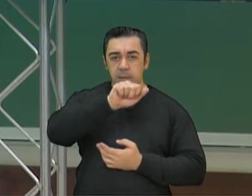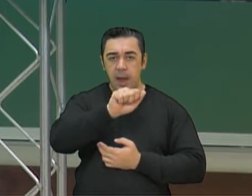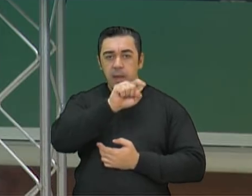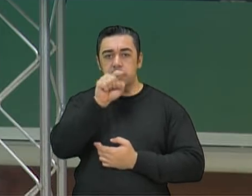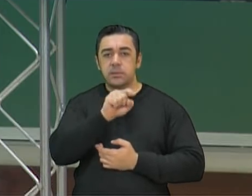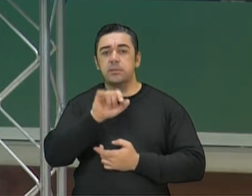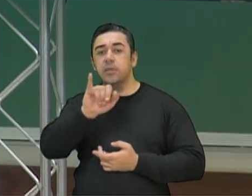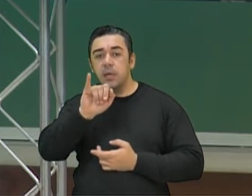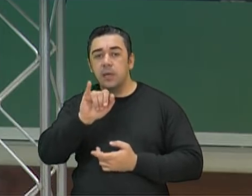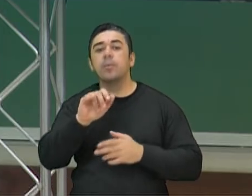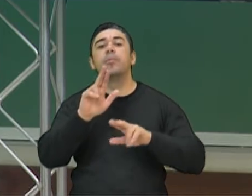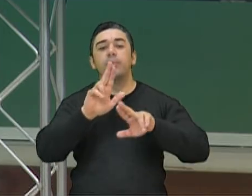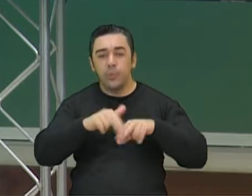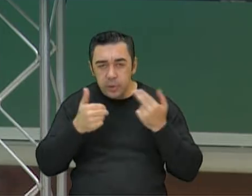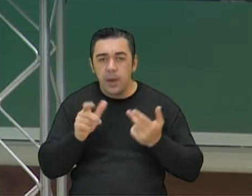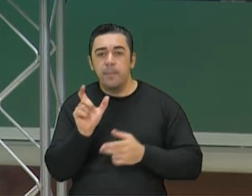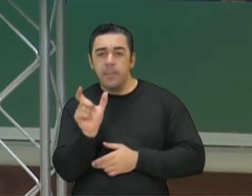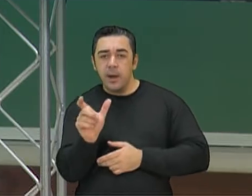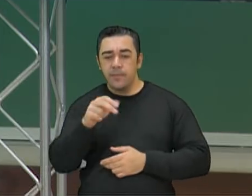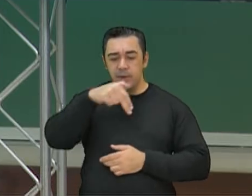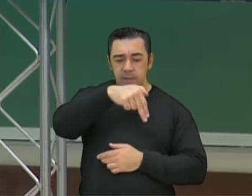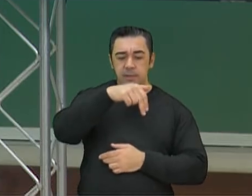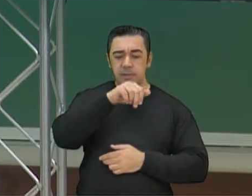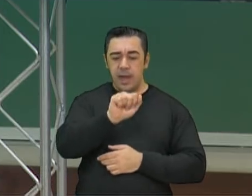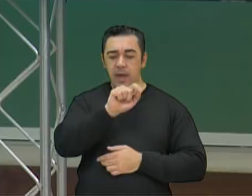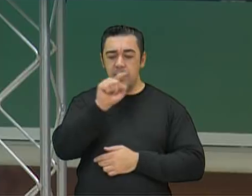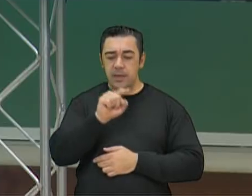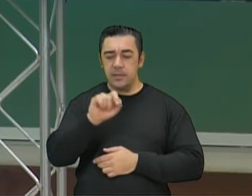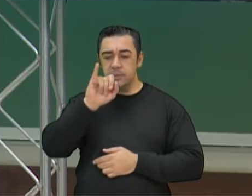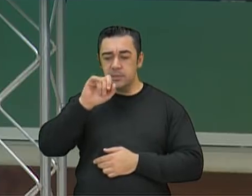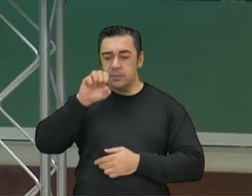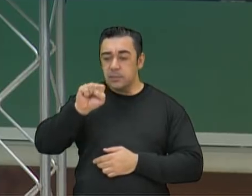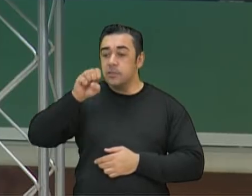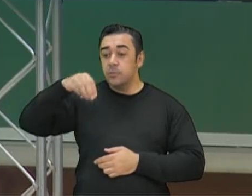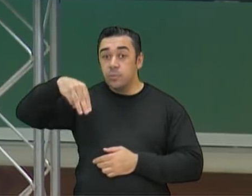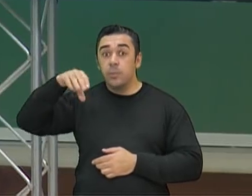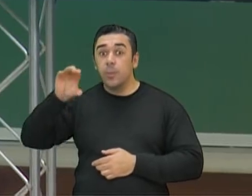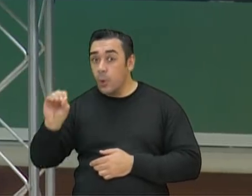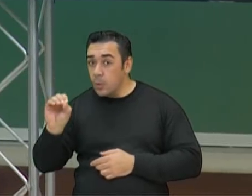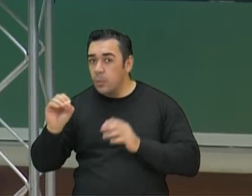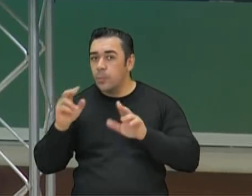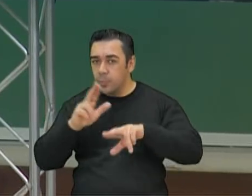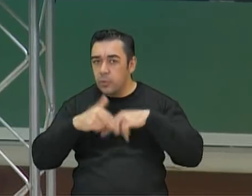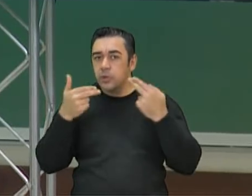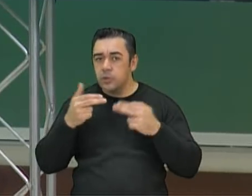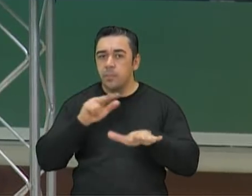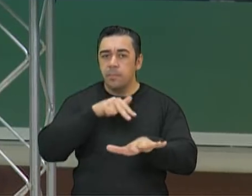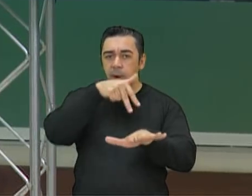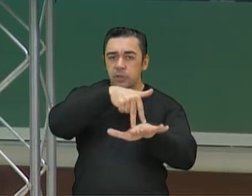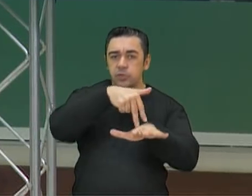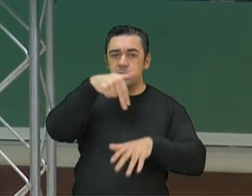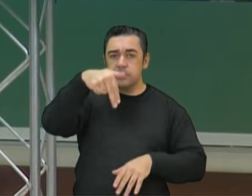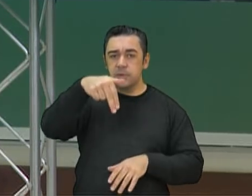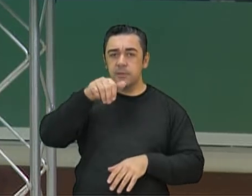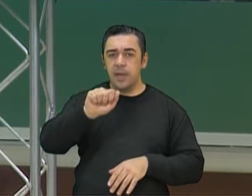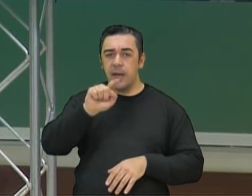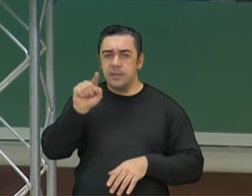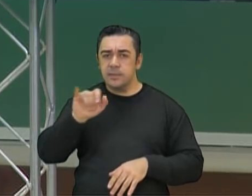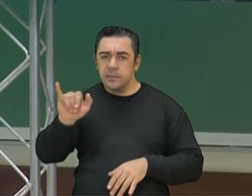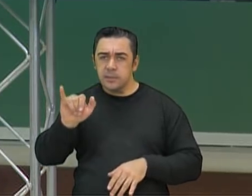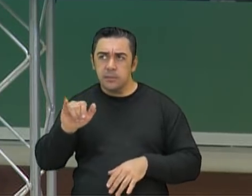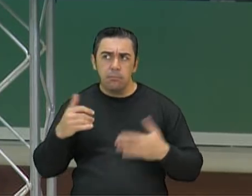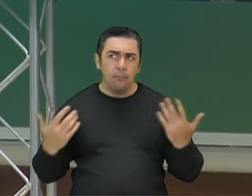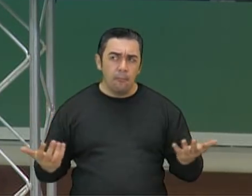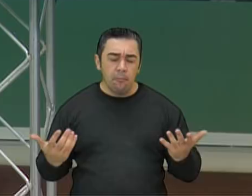Nazi. Daí que vem nazismo, entendeu? Nazi, que é essa sigla. Já você vai entender melhor de onde vem